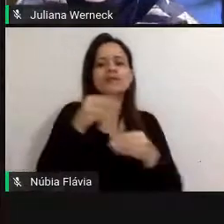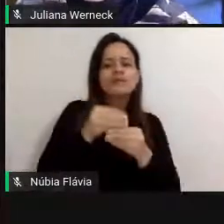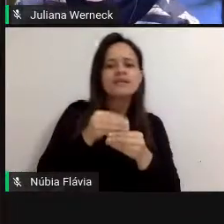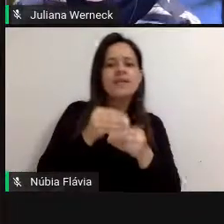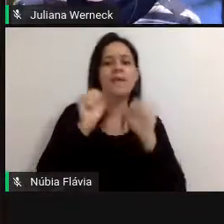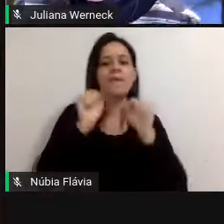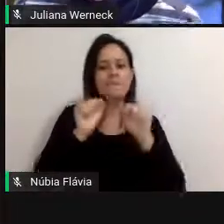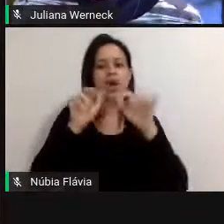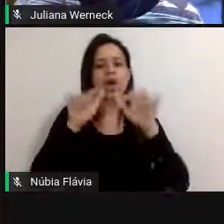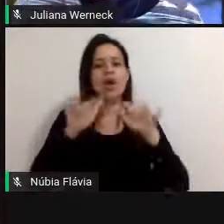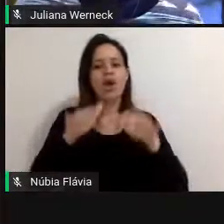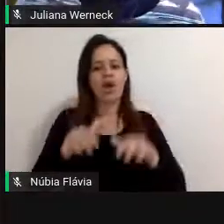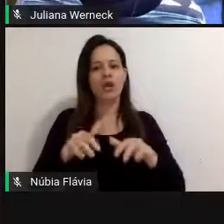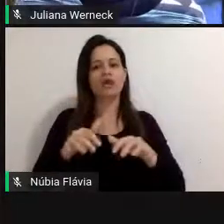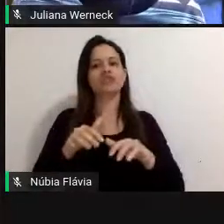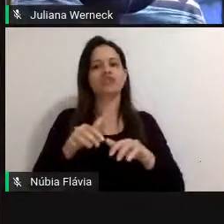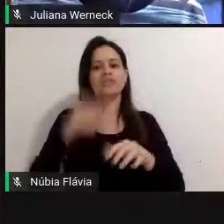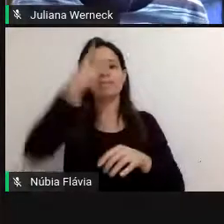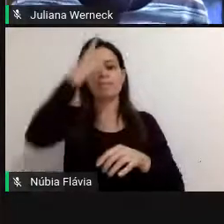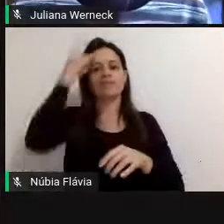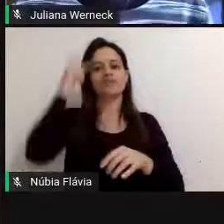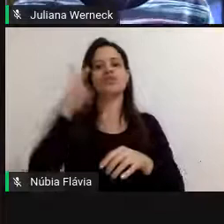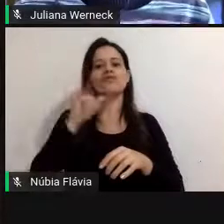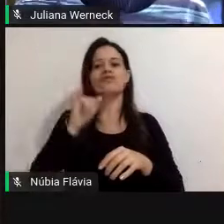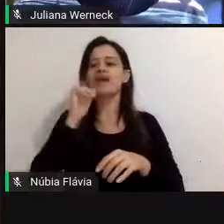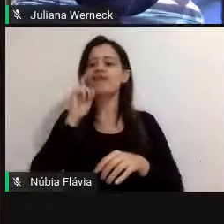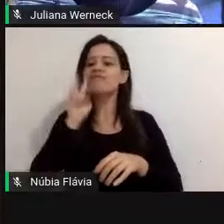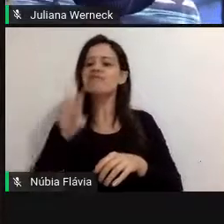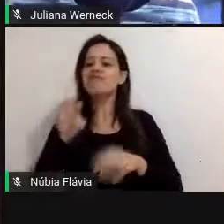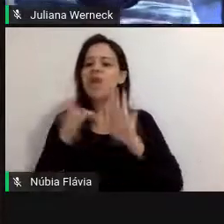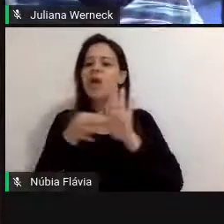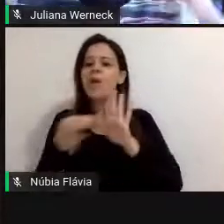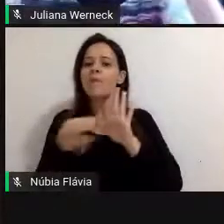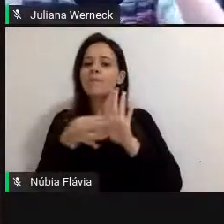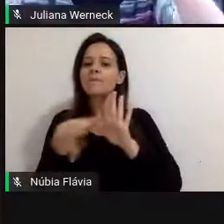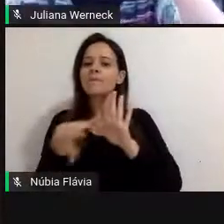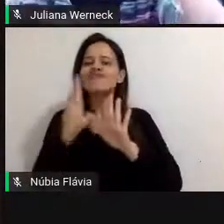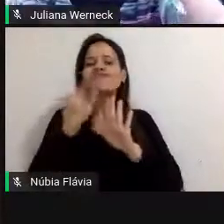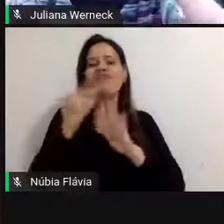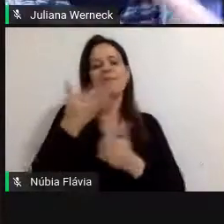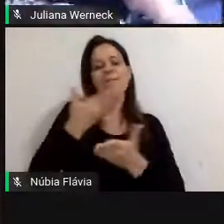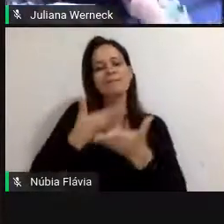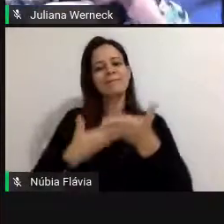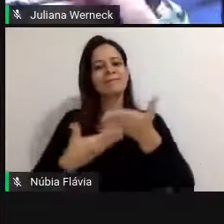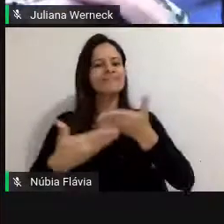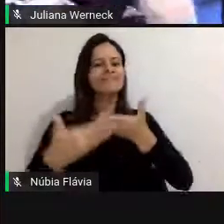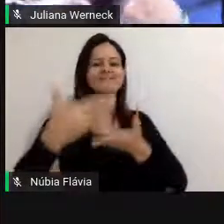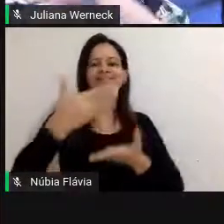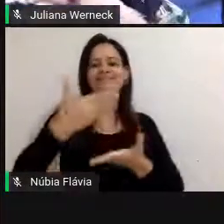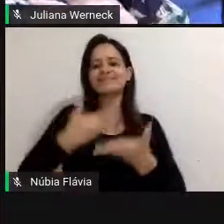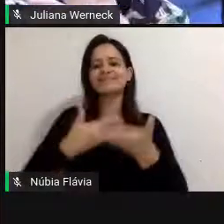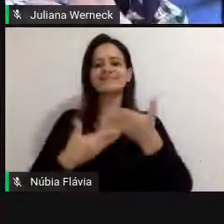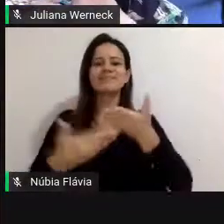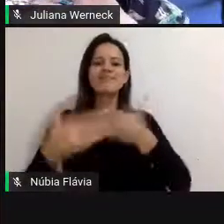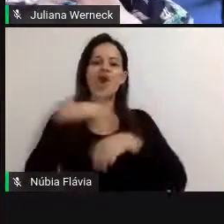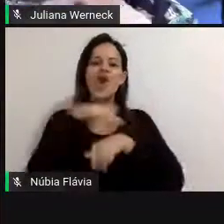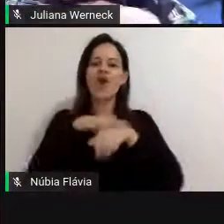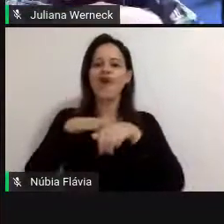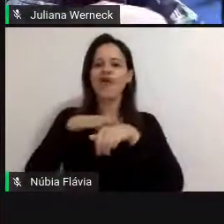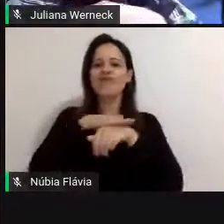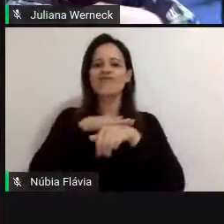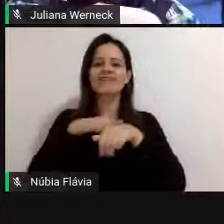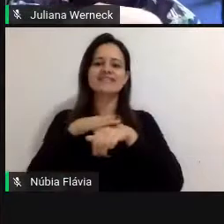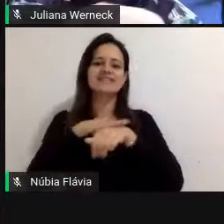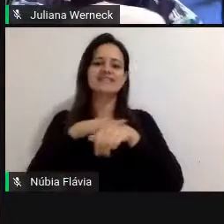comentários e a Ju vai falar depois. Esse nosso bate-papo vai ser bem interativo, né? Vai ser para a gente realmente conversar,